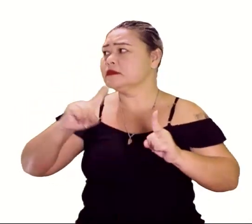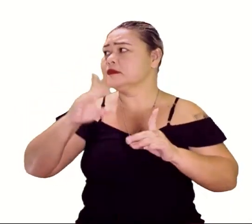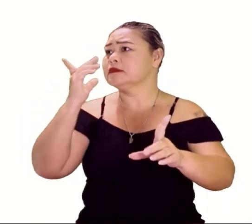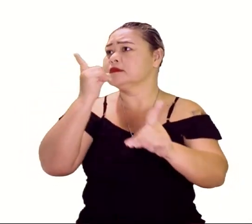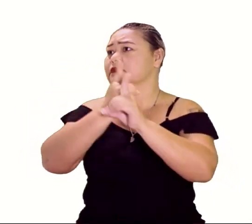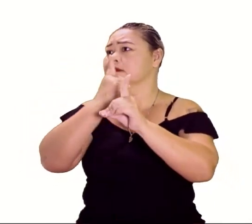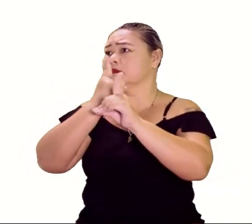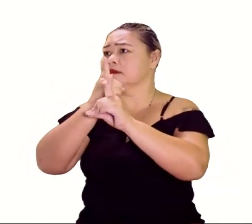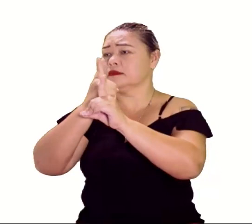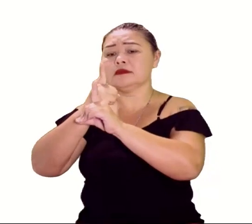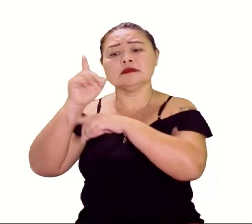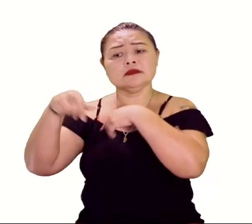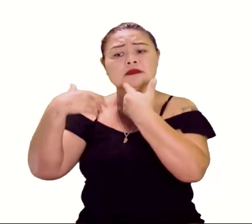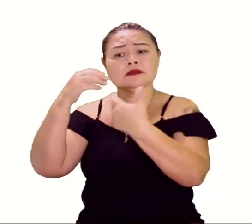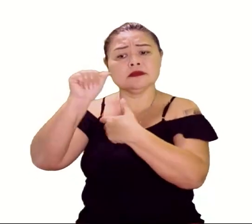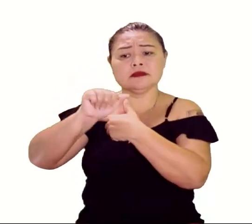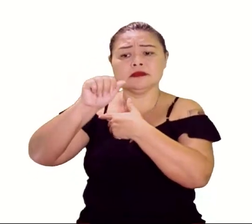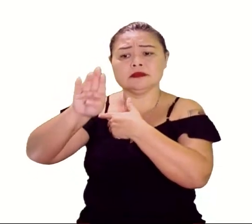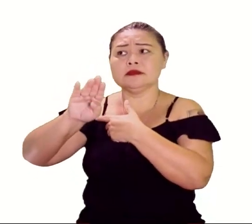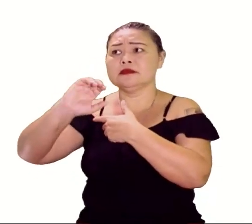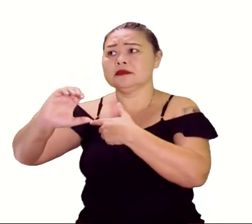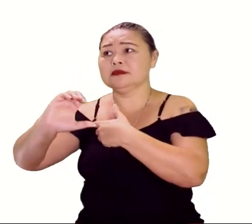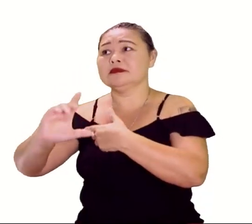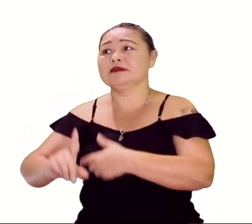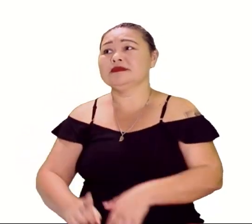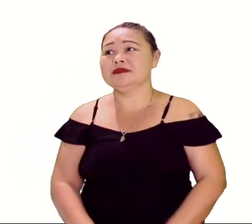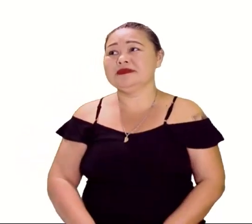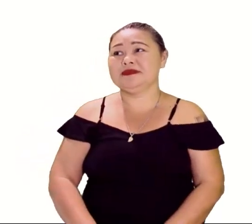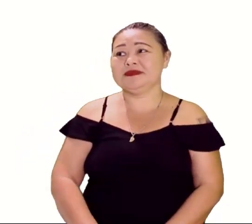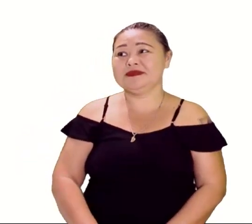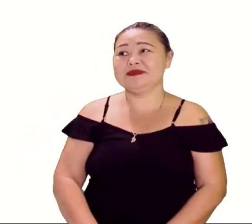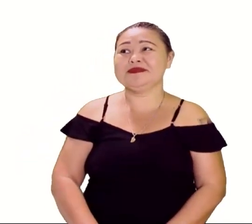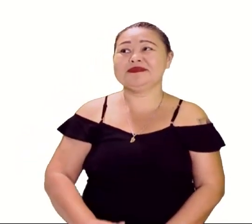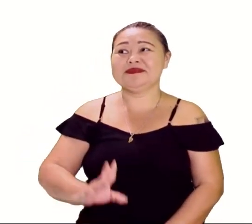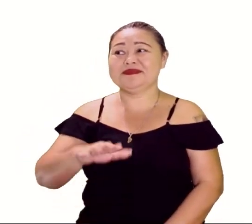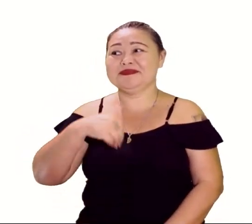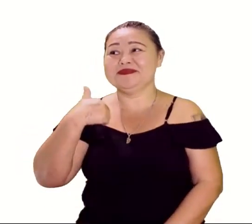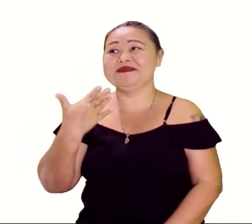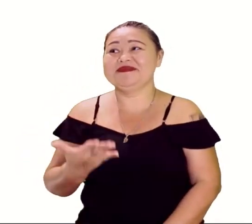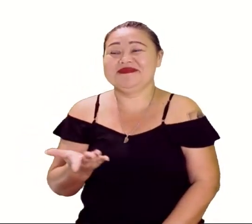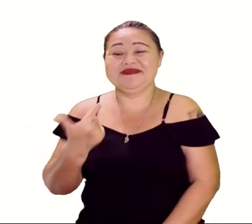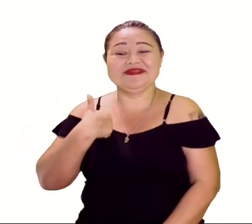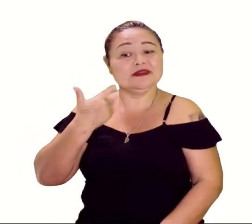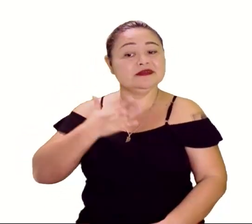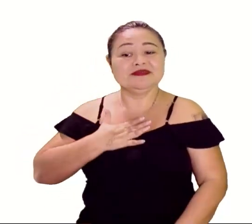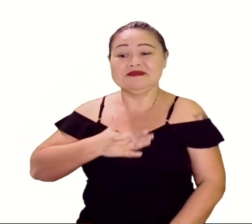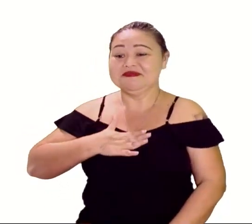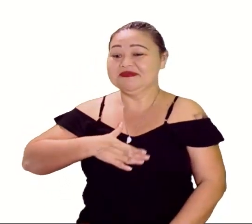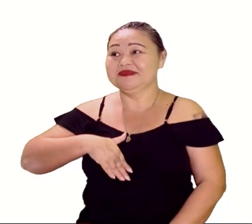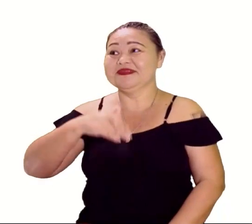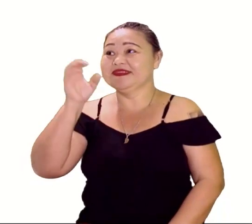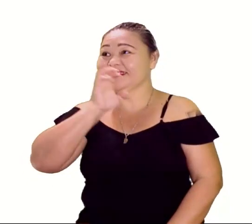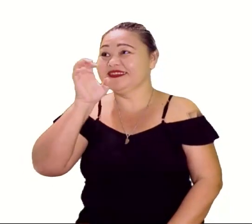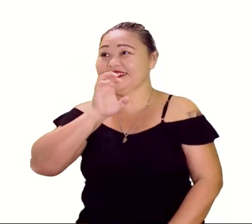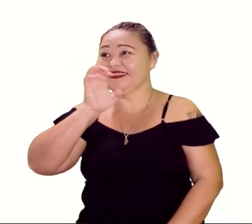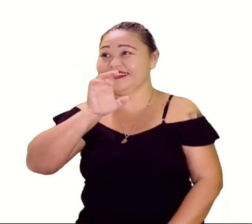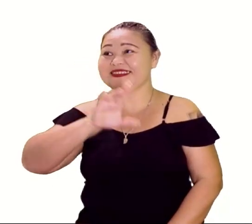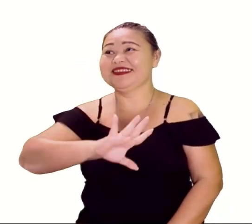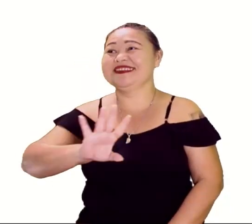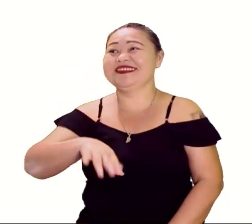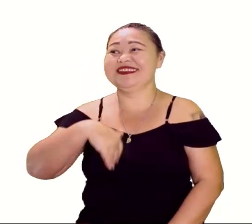vamos adiante, vamos achar os valores de A, B e C. Tranquilamente, sem pressa, sem